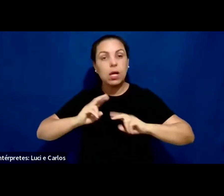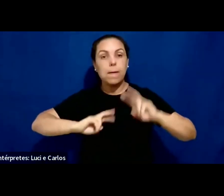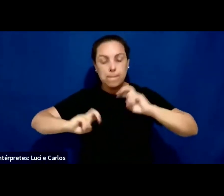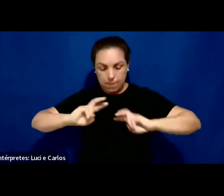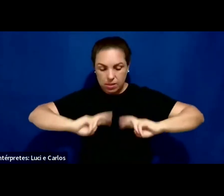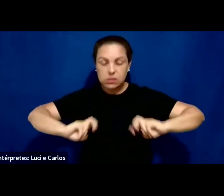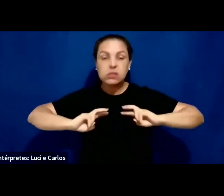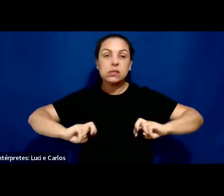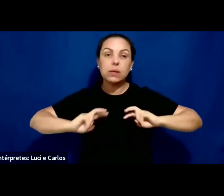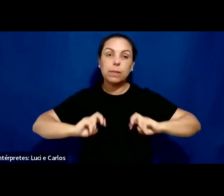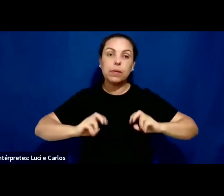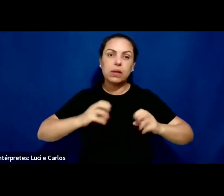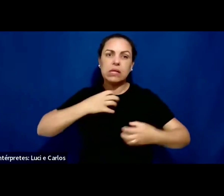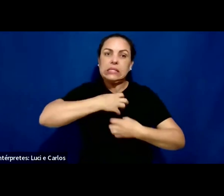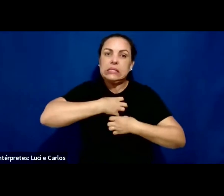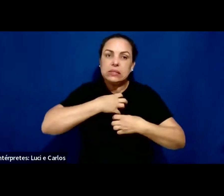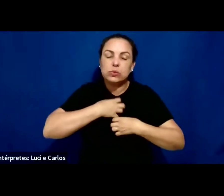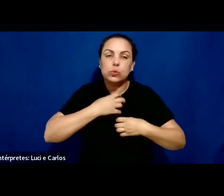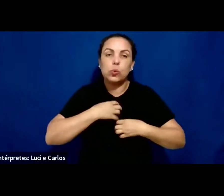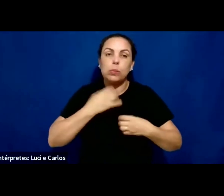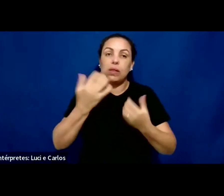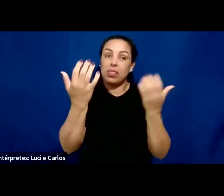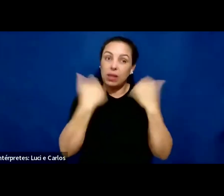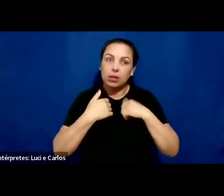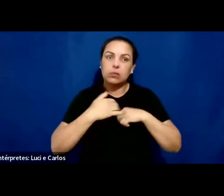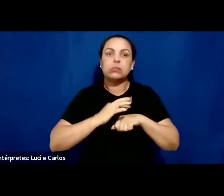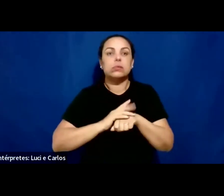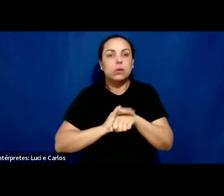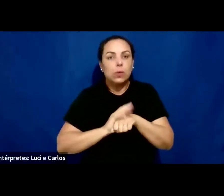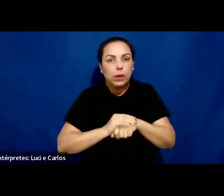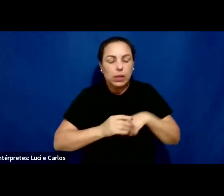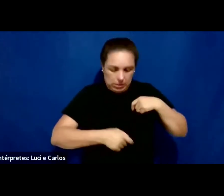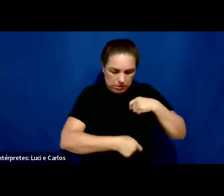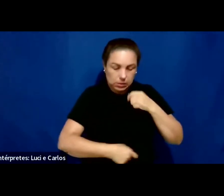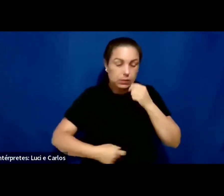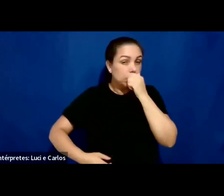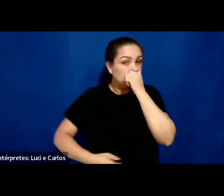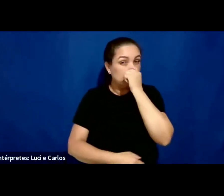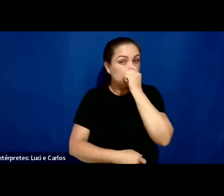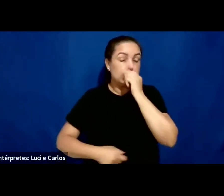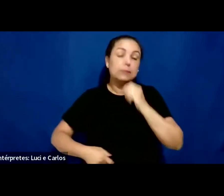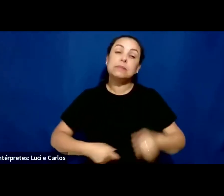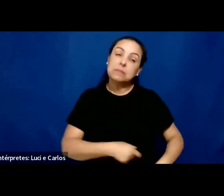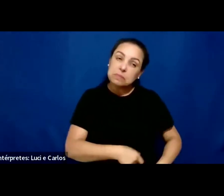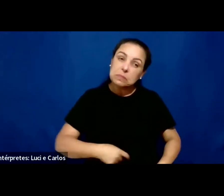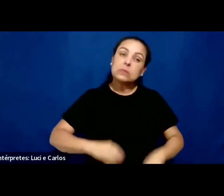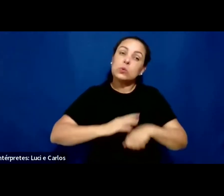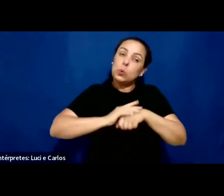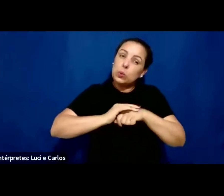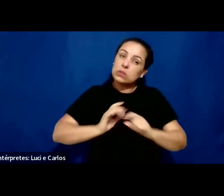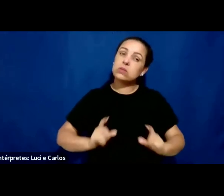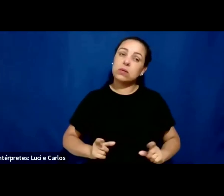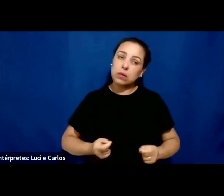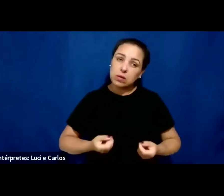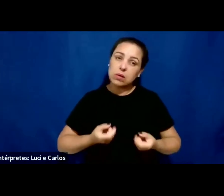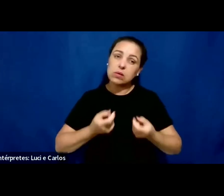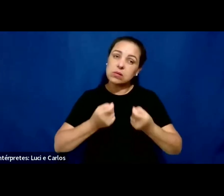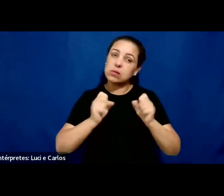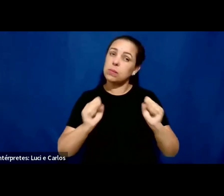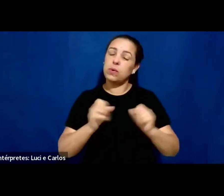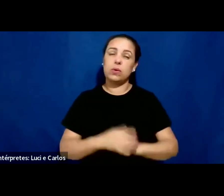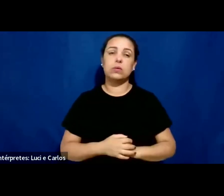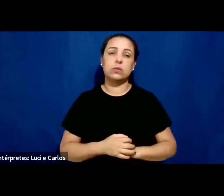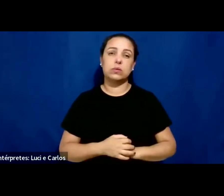primeiro sinal do câncer de colo retal? 4 pontos importantes, né? Mudança no hábito